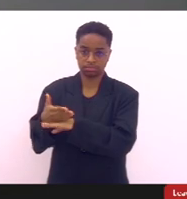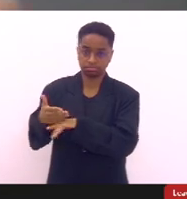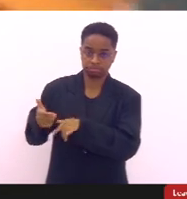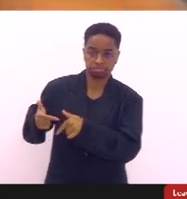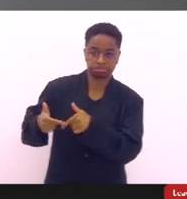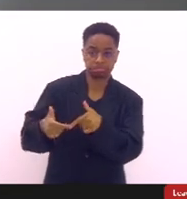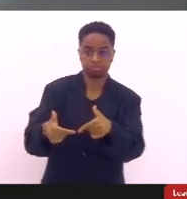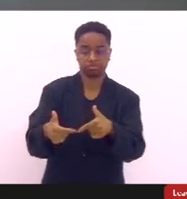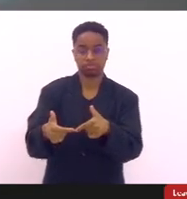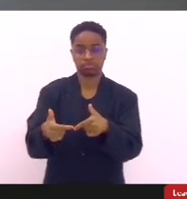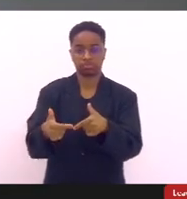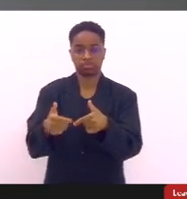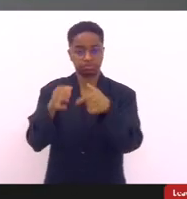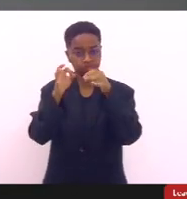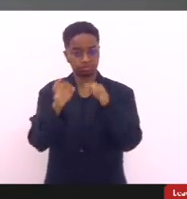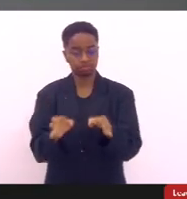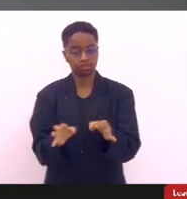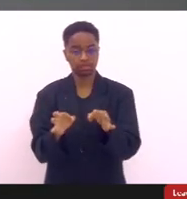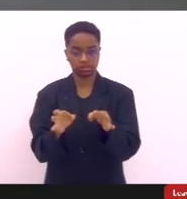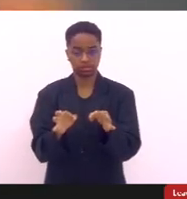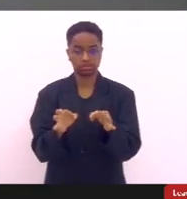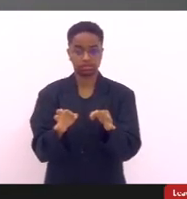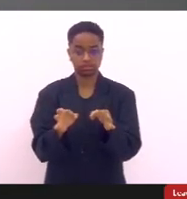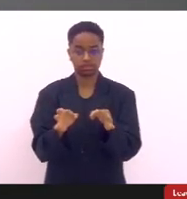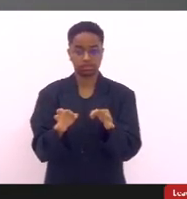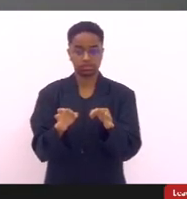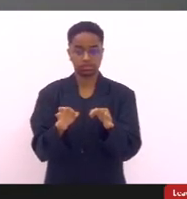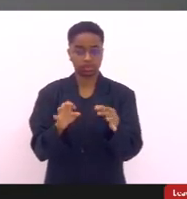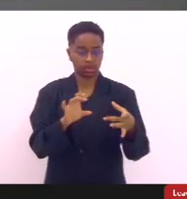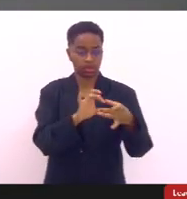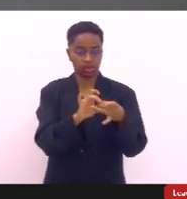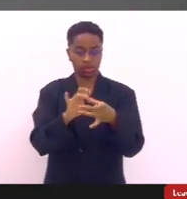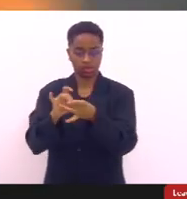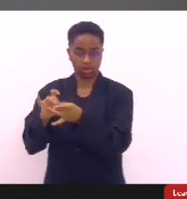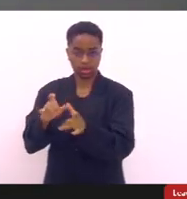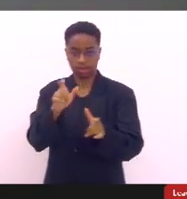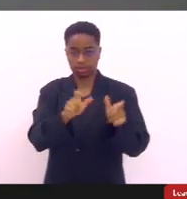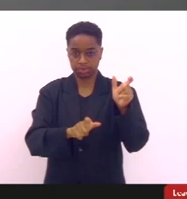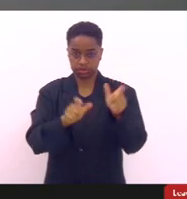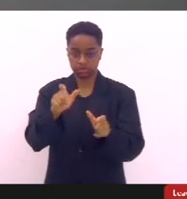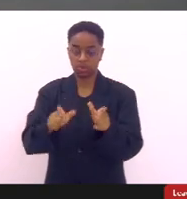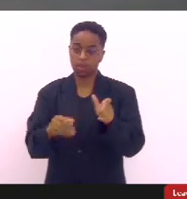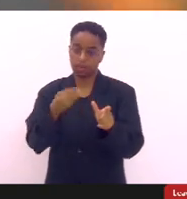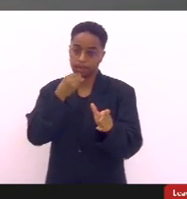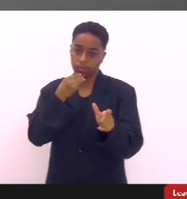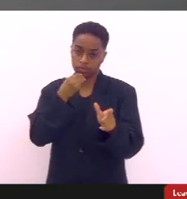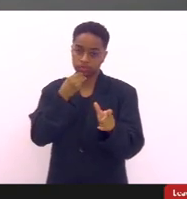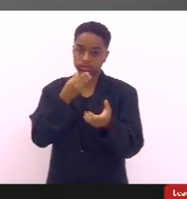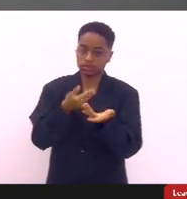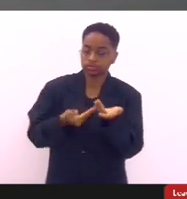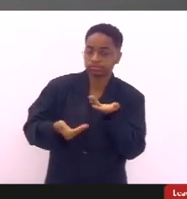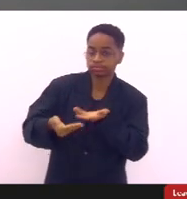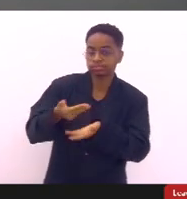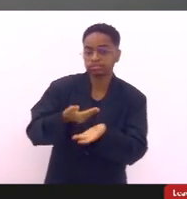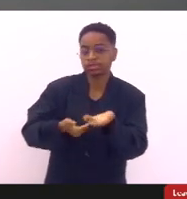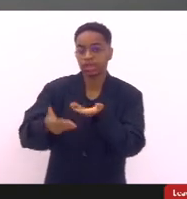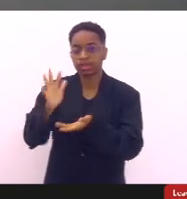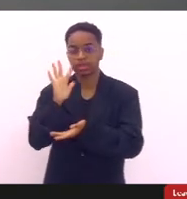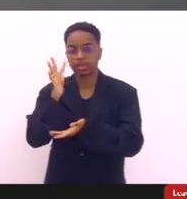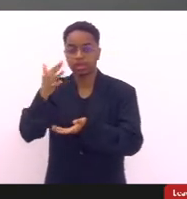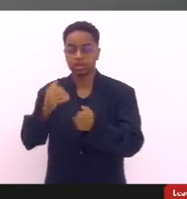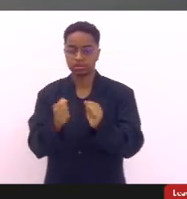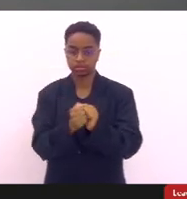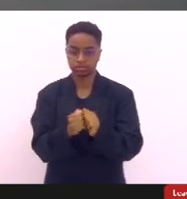ativa ou concreta dos parceiros, das pessoas que poderiam estar envolvidas nas